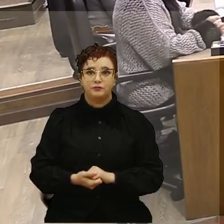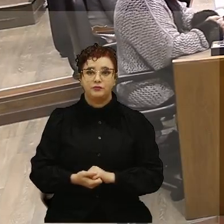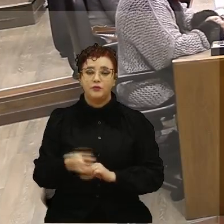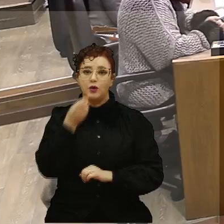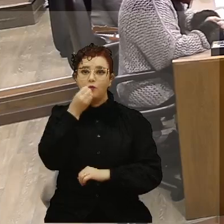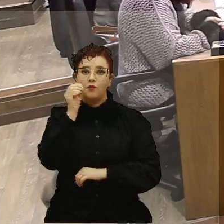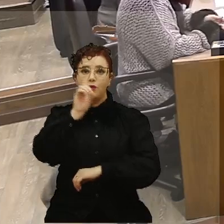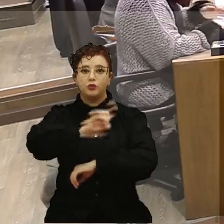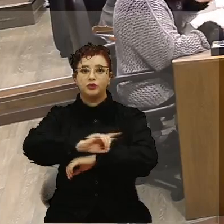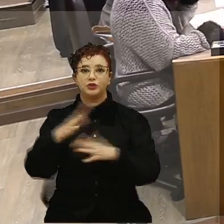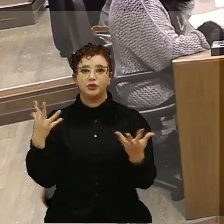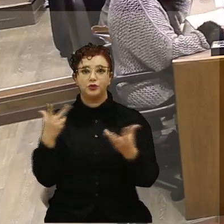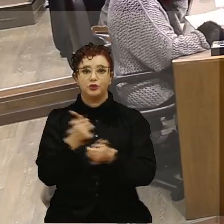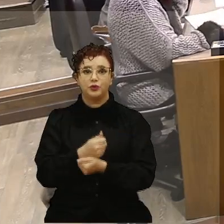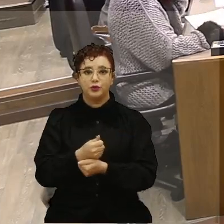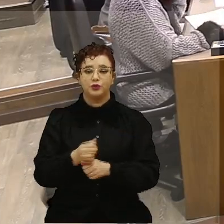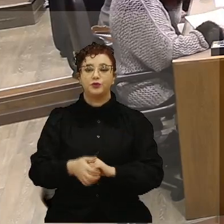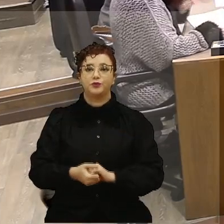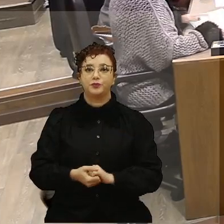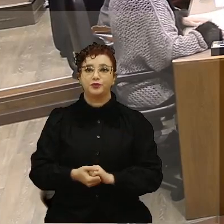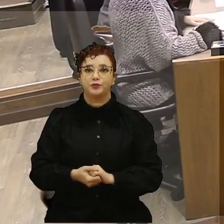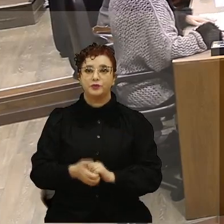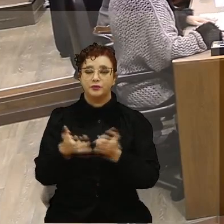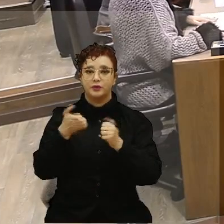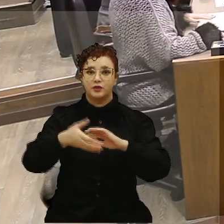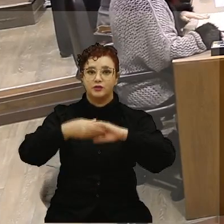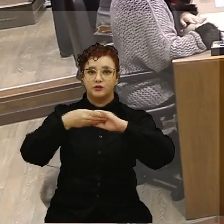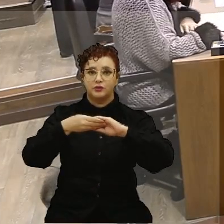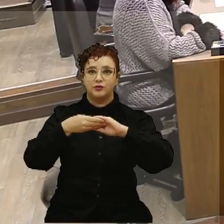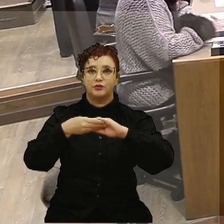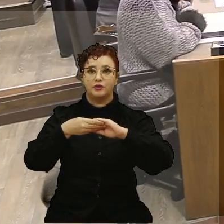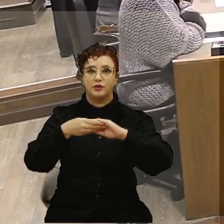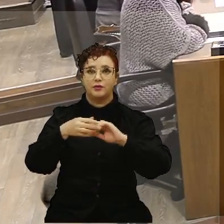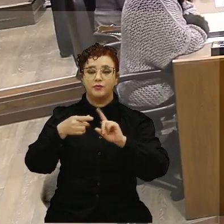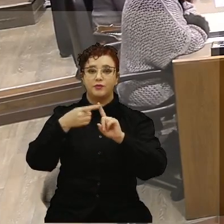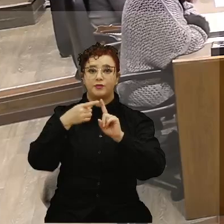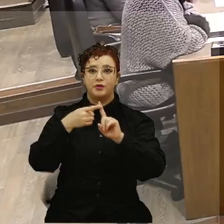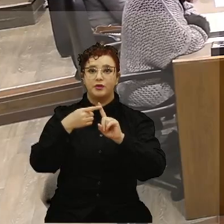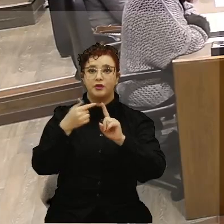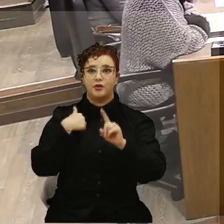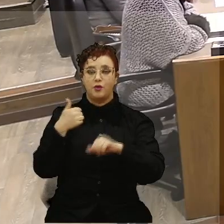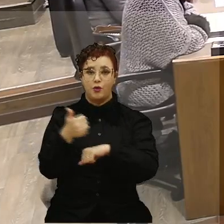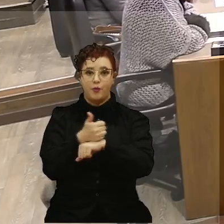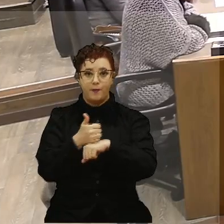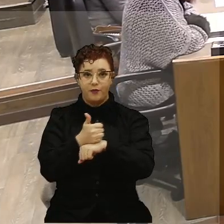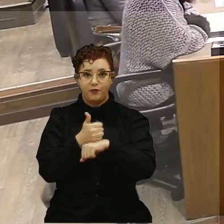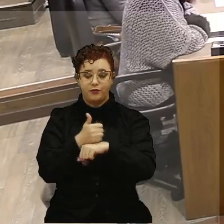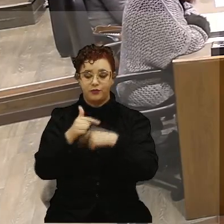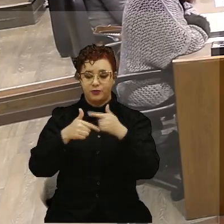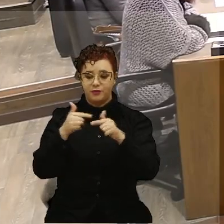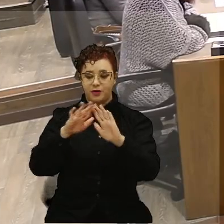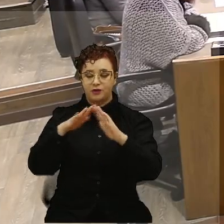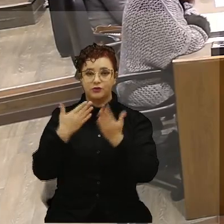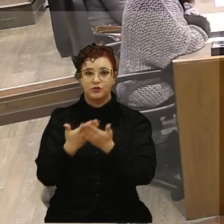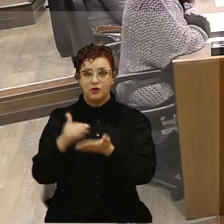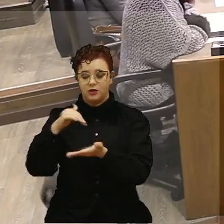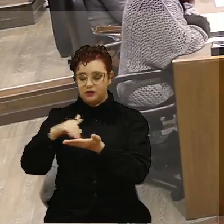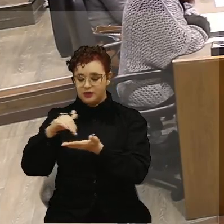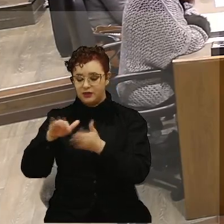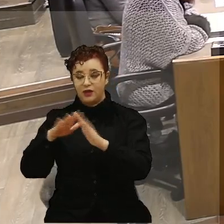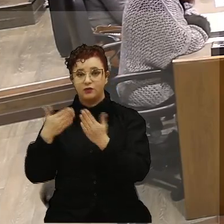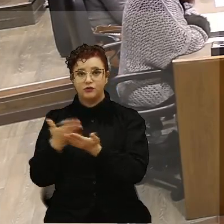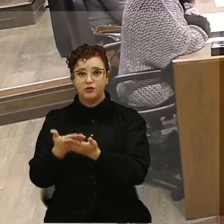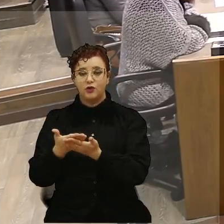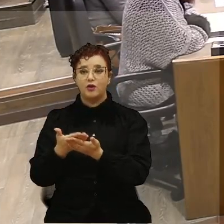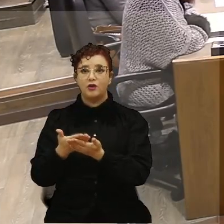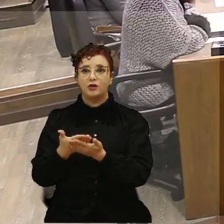Bom dia a todos. Quero saudar aqui, primeiramente, eu como profissional que trabalho em escola, sou secretário de escola.